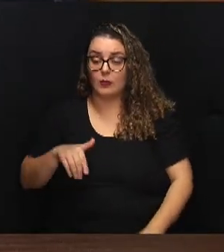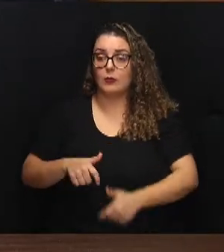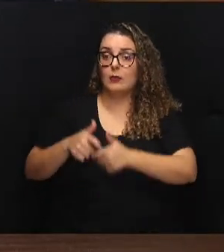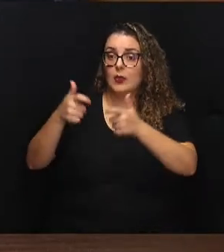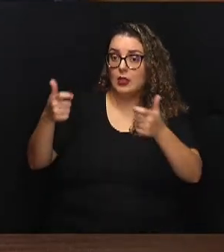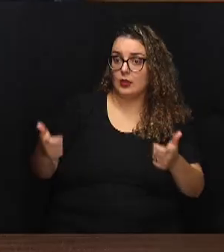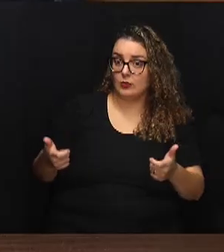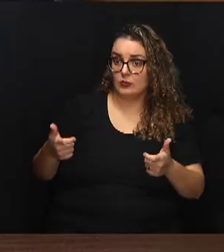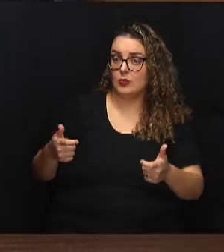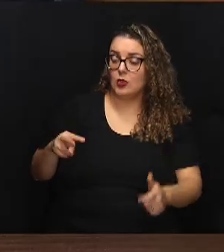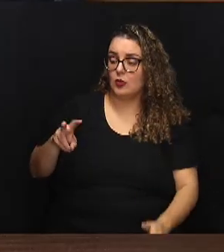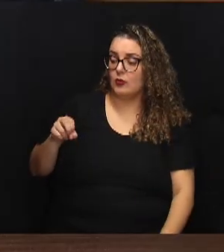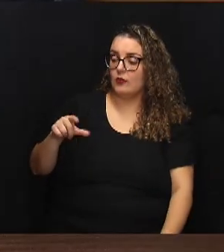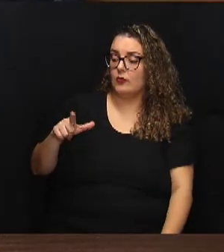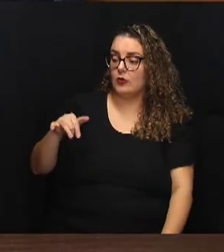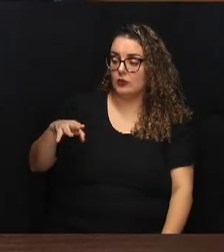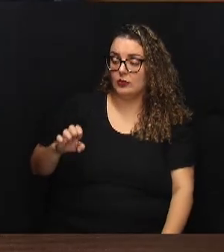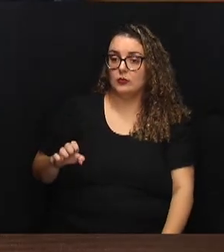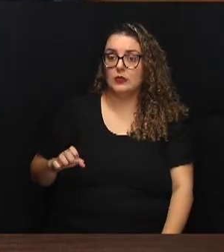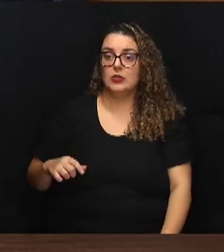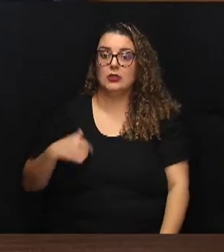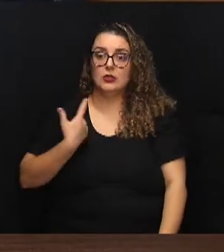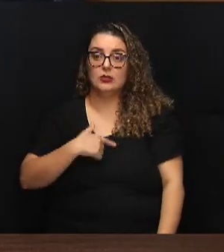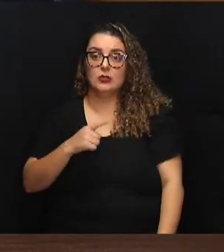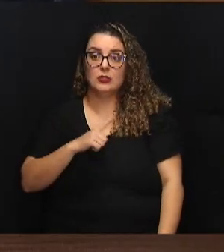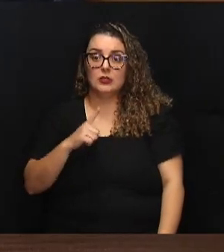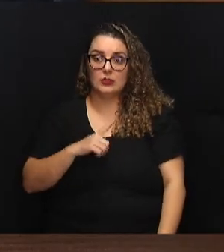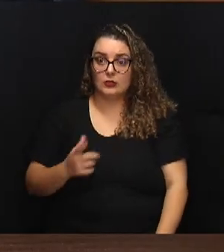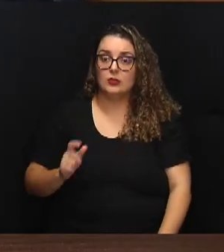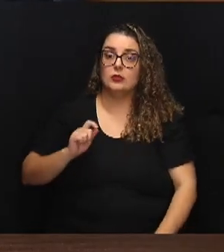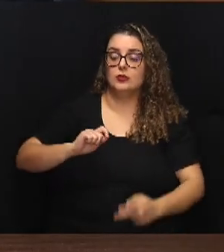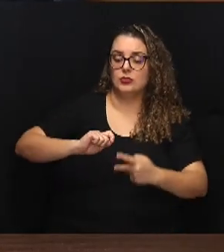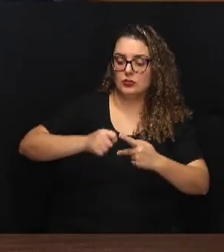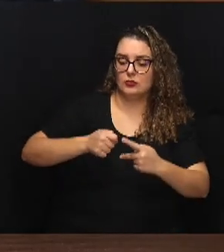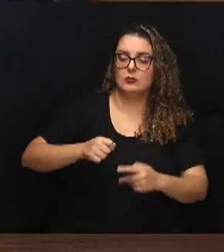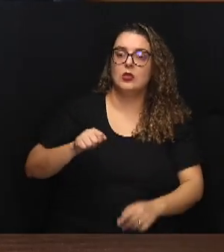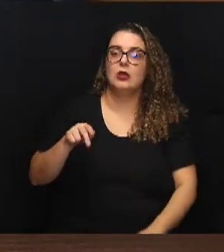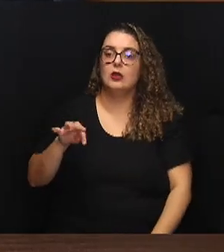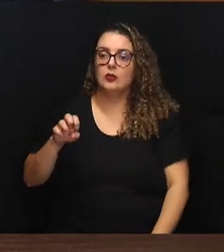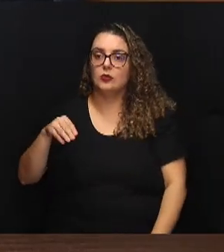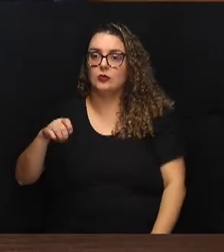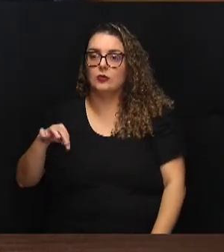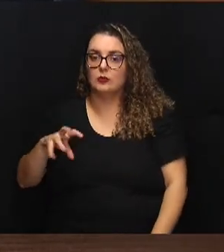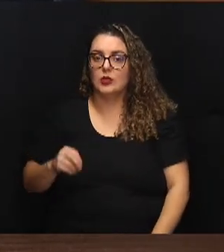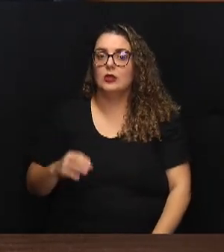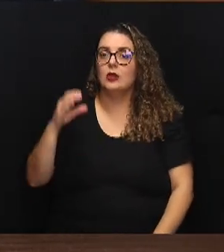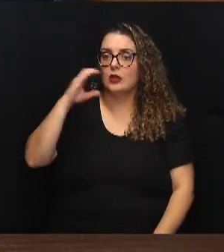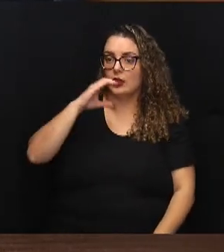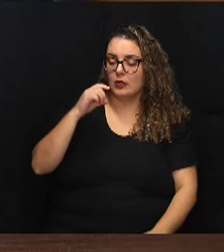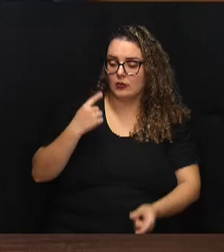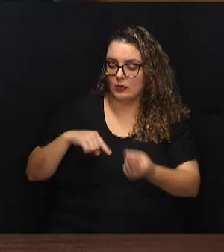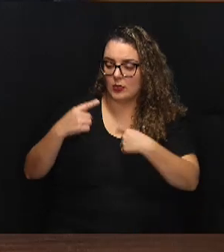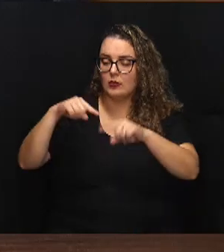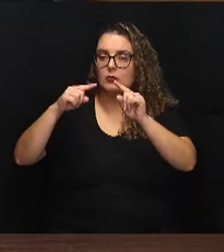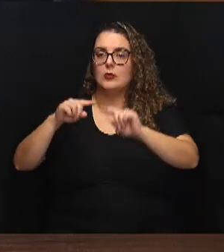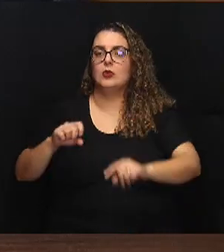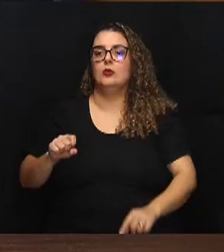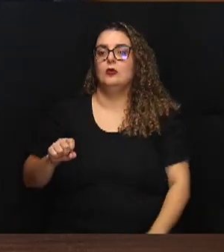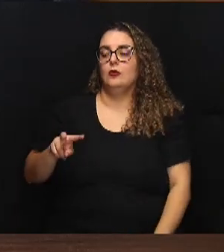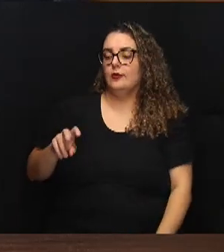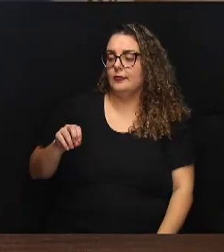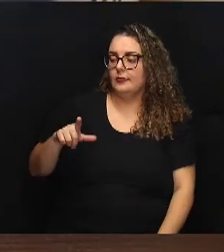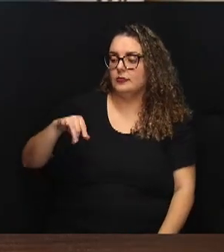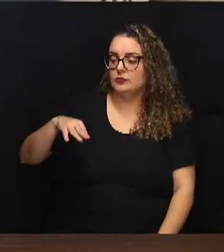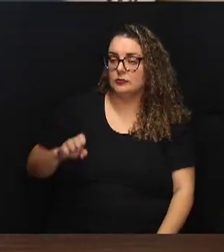O volume que nós devemos ter no mercado de Pix automático, rapidamente ele deve superar o volume do que temos